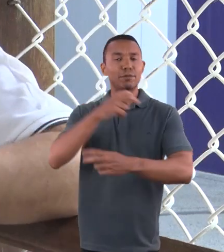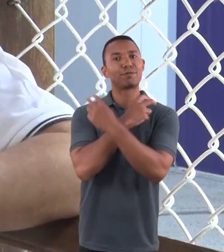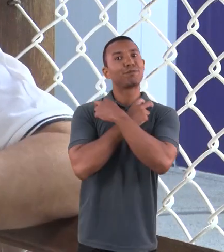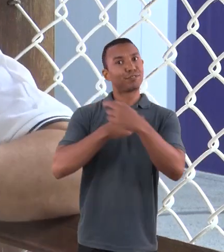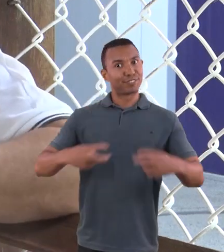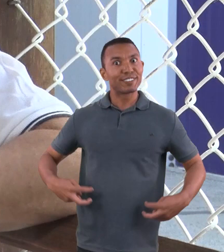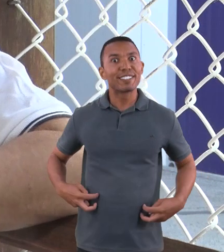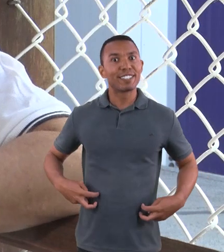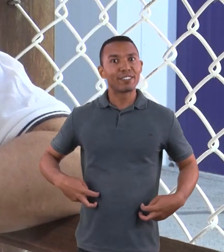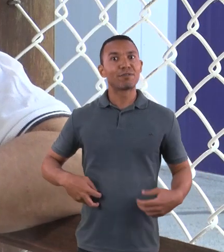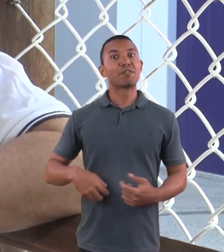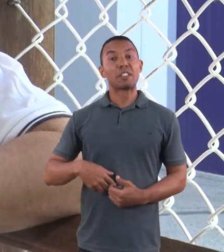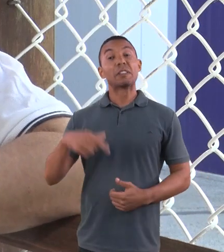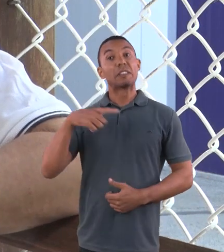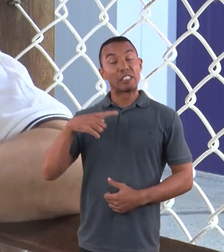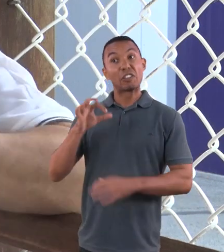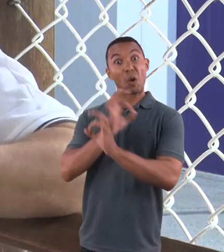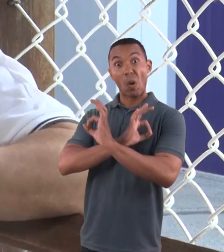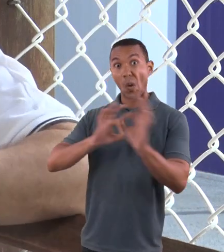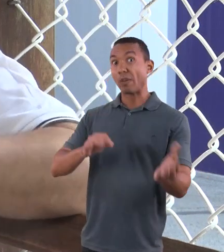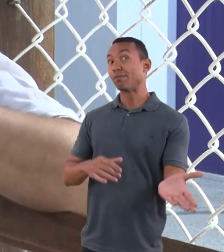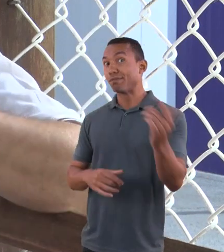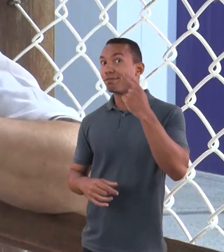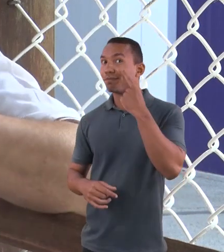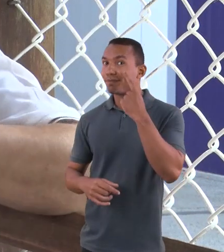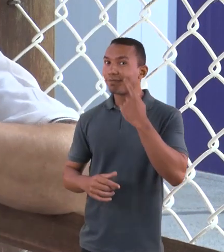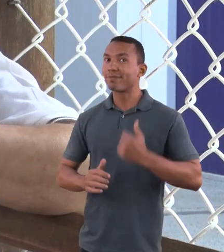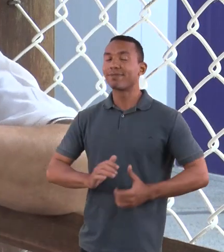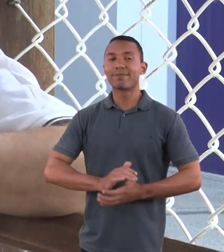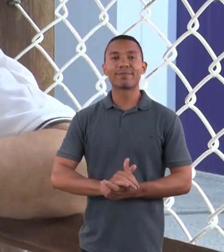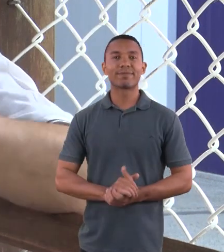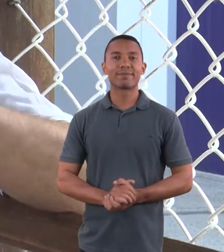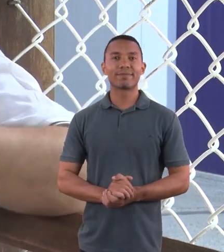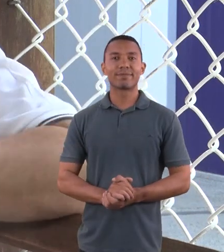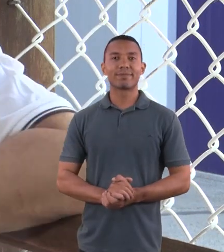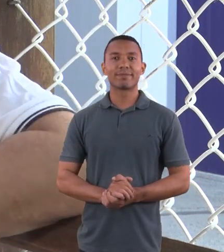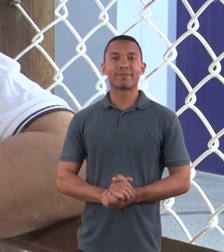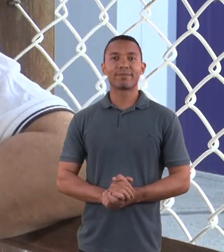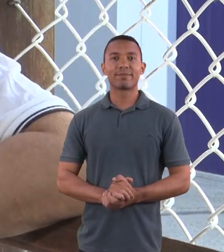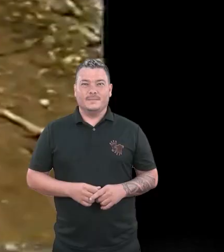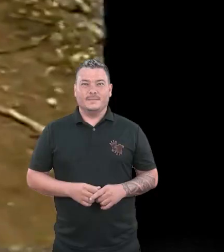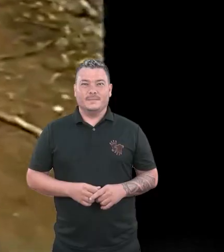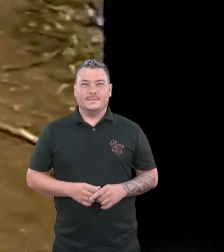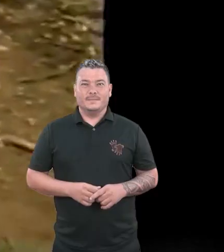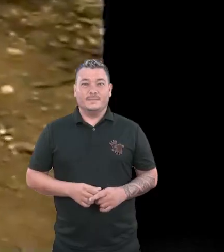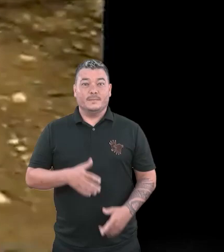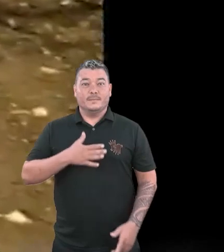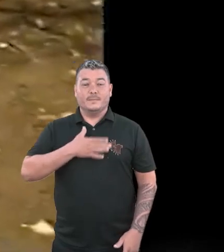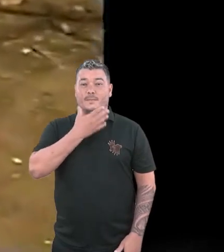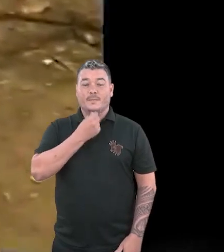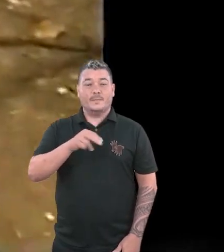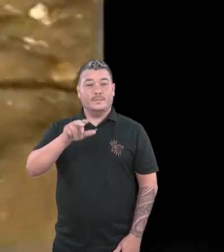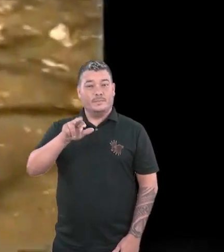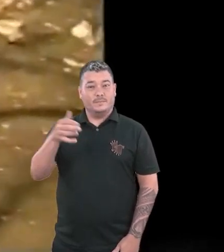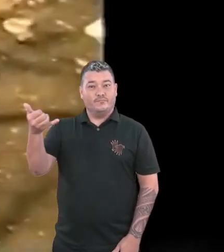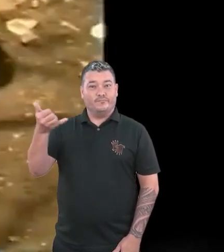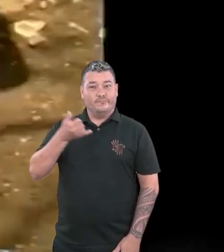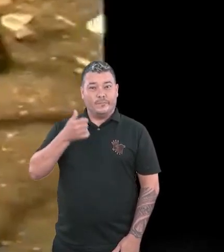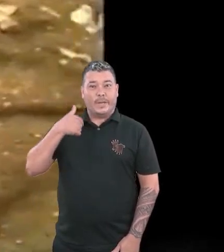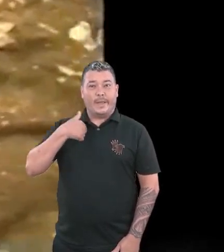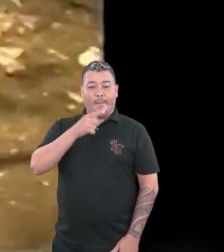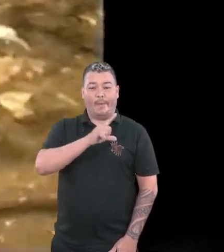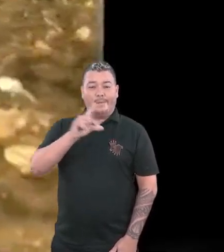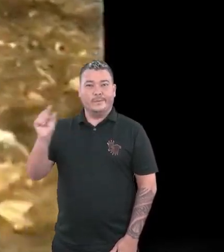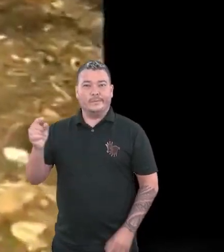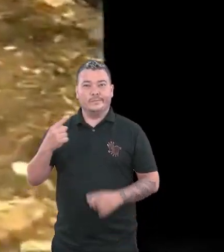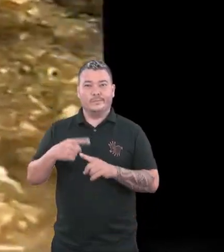o protagonismo feminino no cangaço? Já adianto que ficou muito bom. Confere aí. Meu irmão disse que era para mim ir